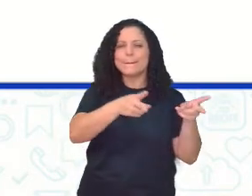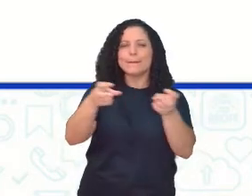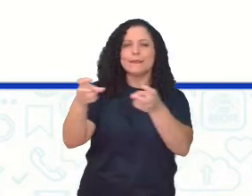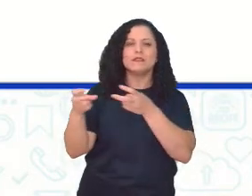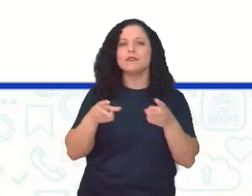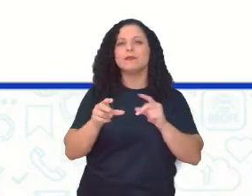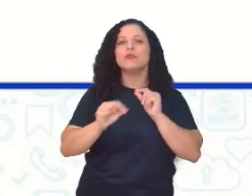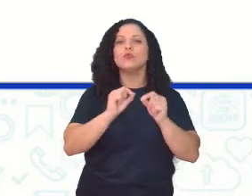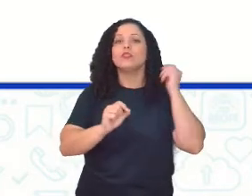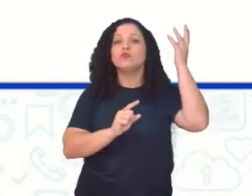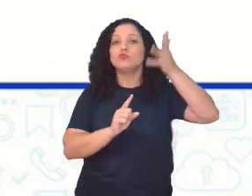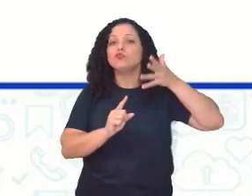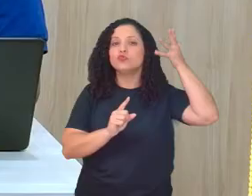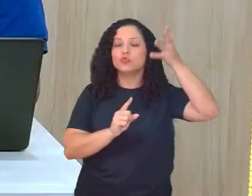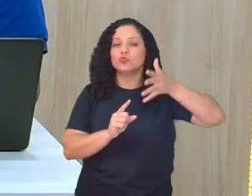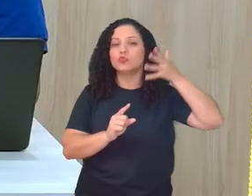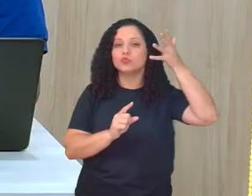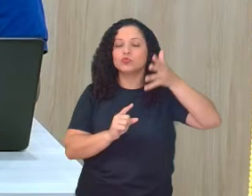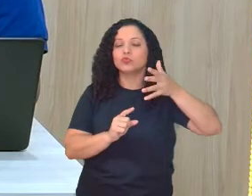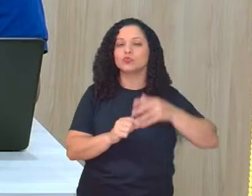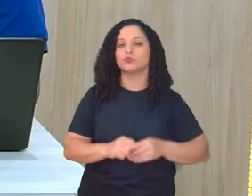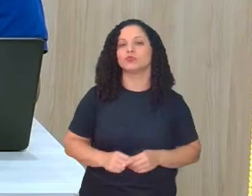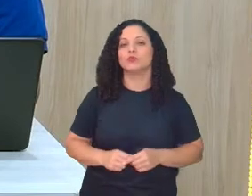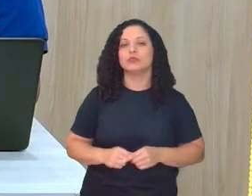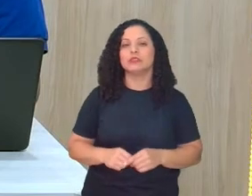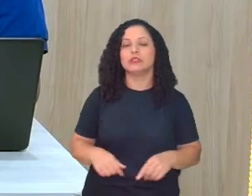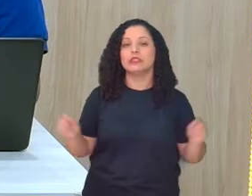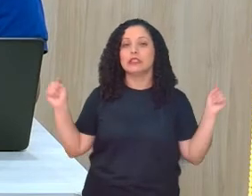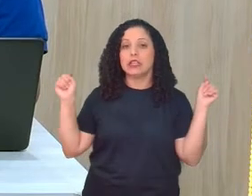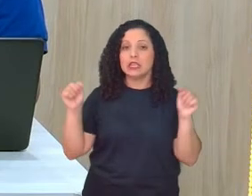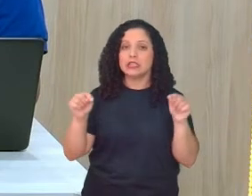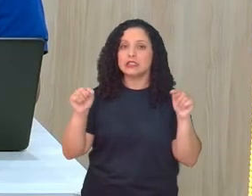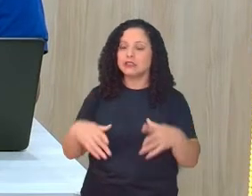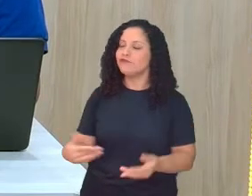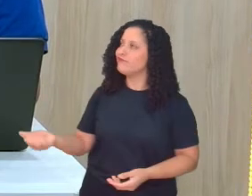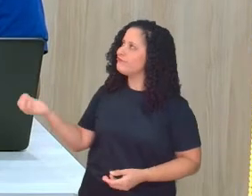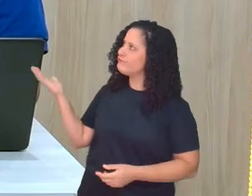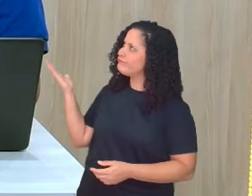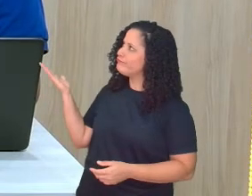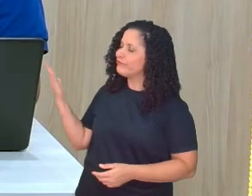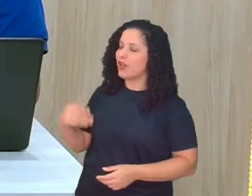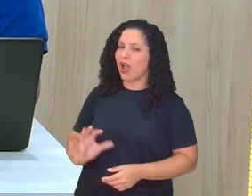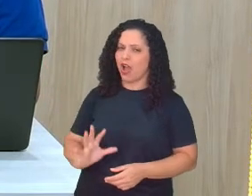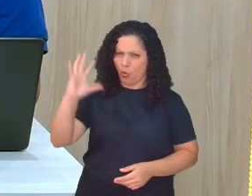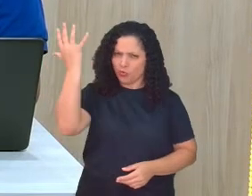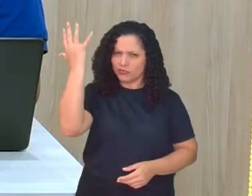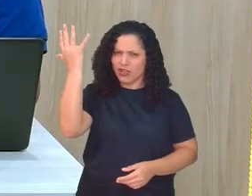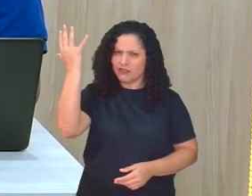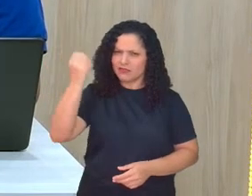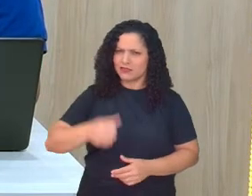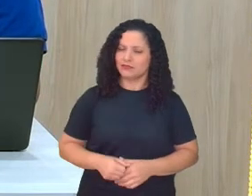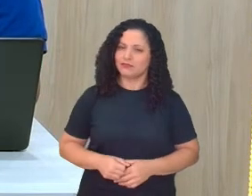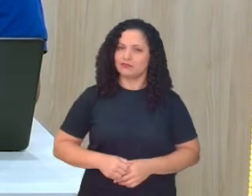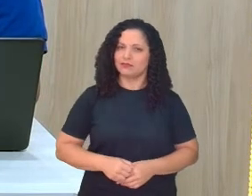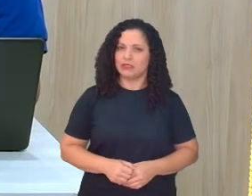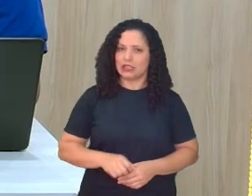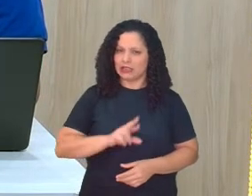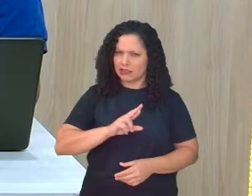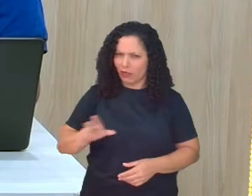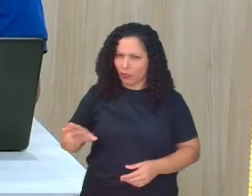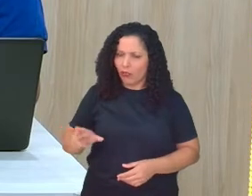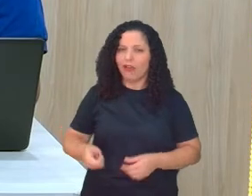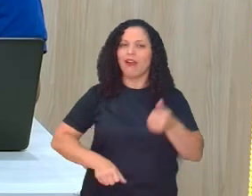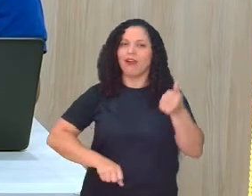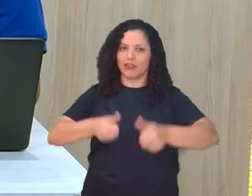de um discurso, não é, que esse fato acontece? Se não, comecem a